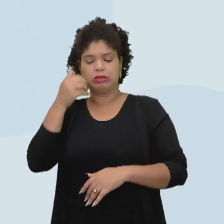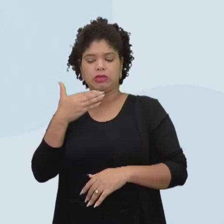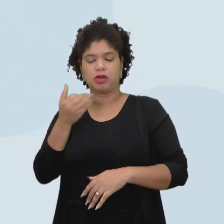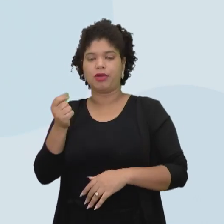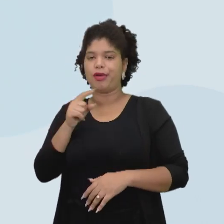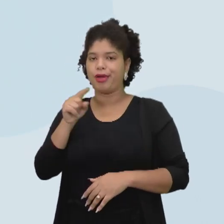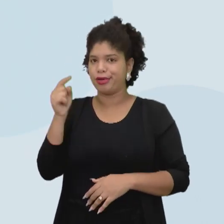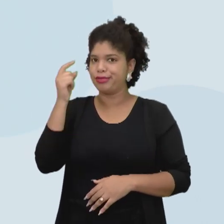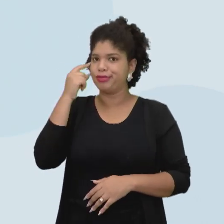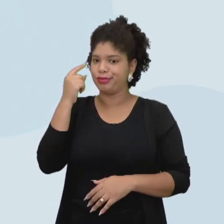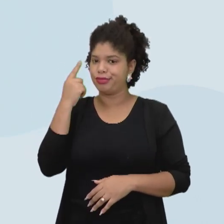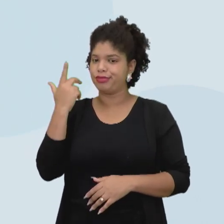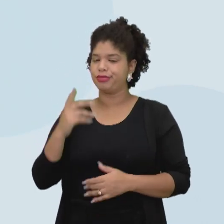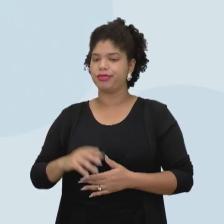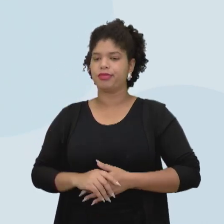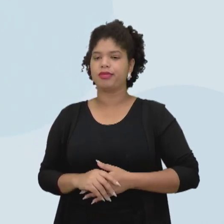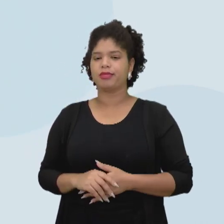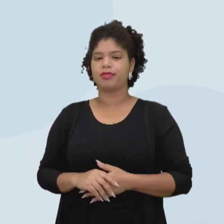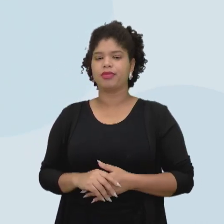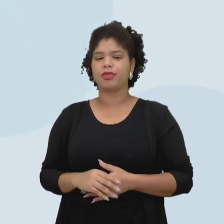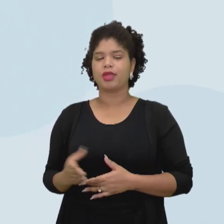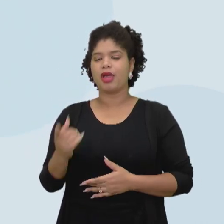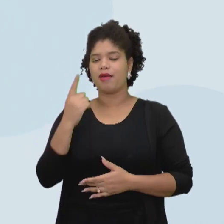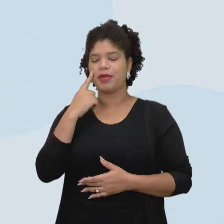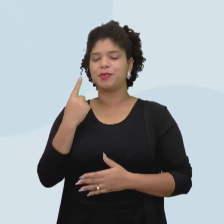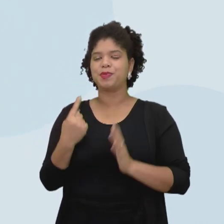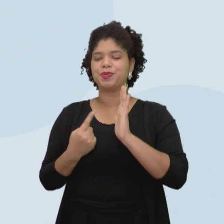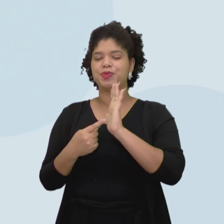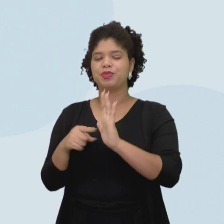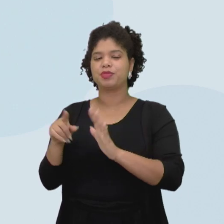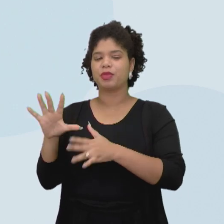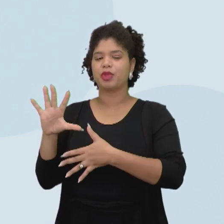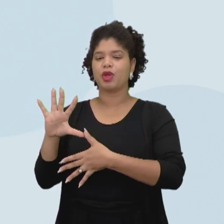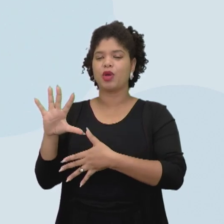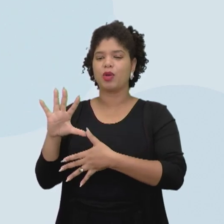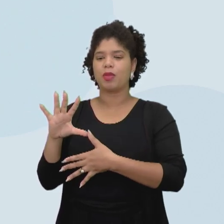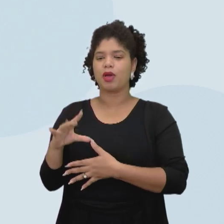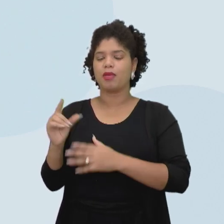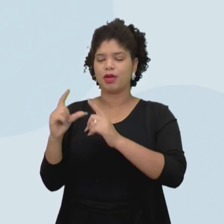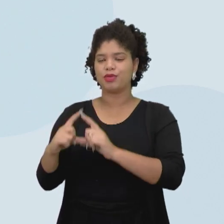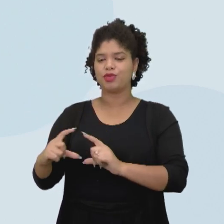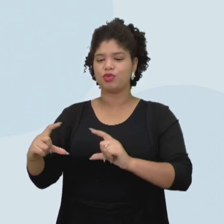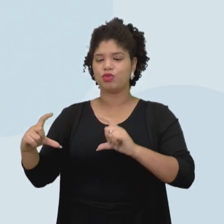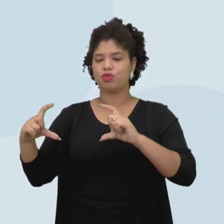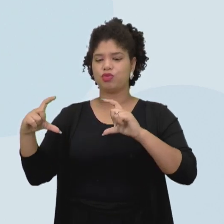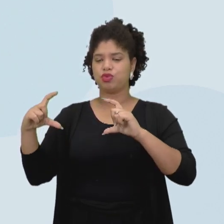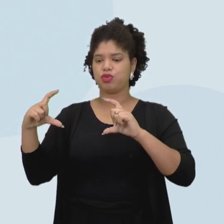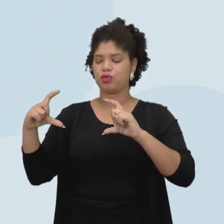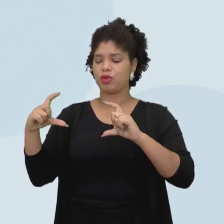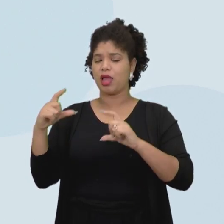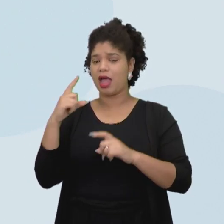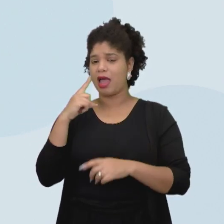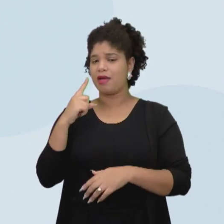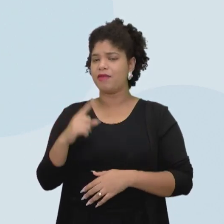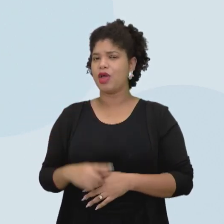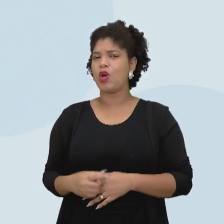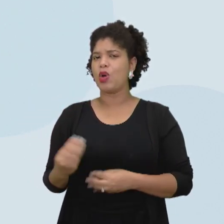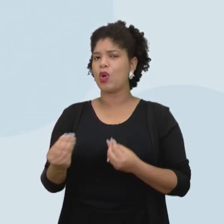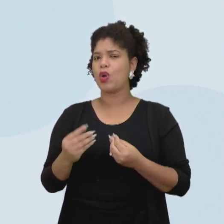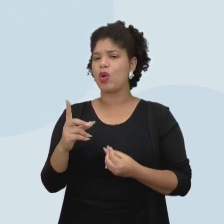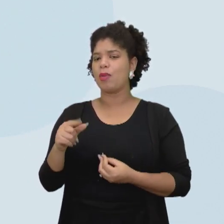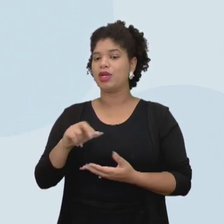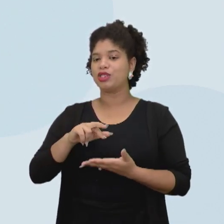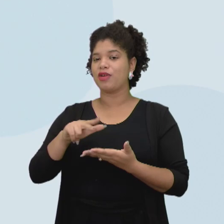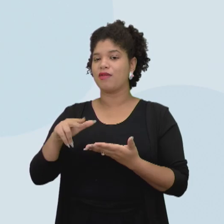Olha esse splash que eu coloquei aqui, para a gente ter uma noção da superconcentração de recursos que acontece